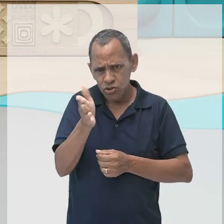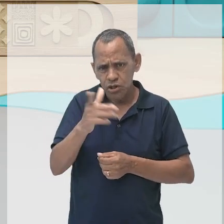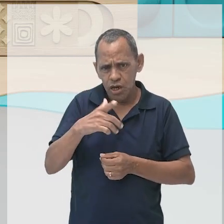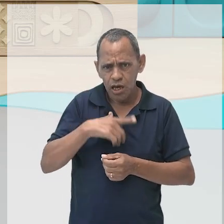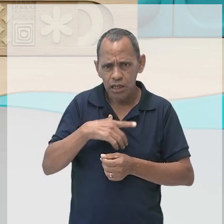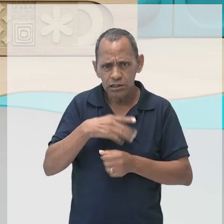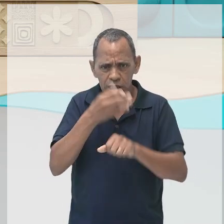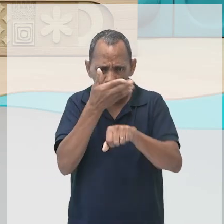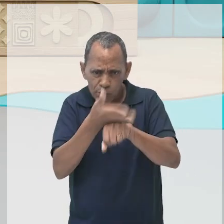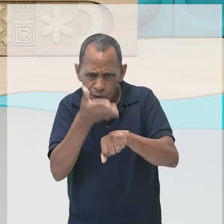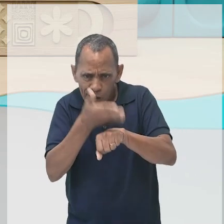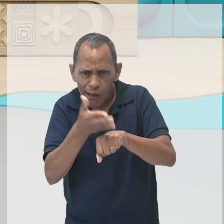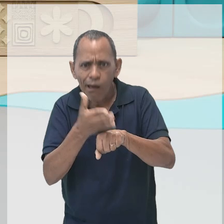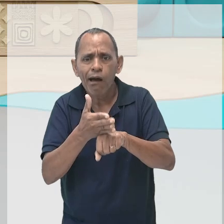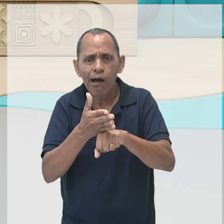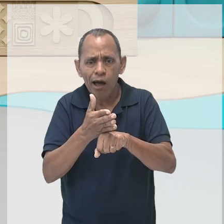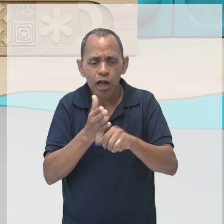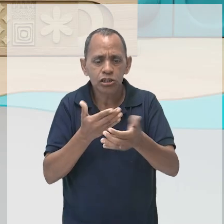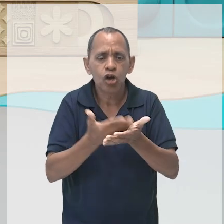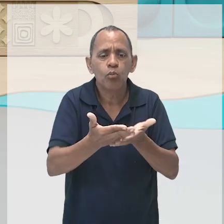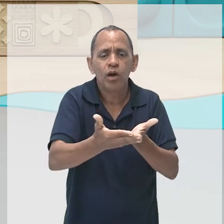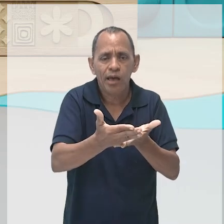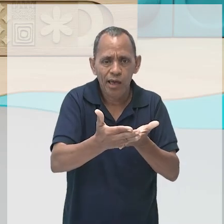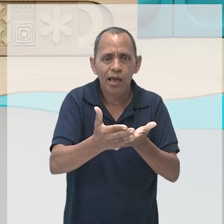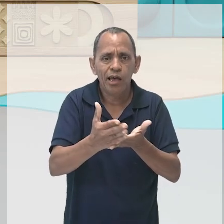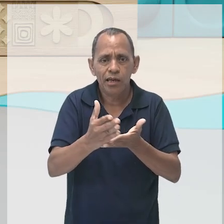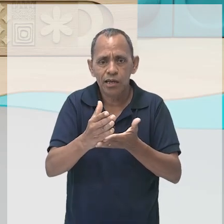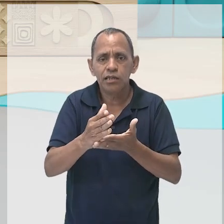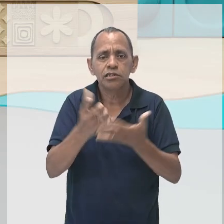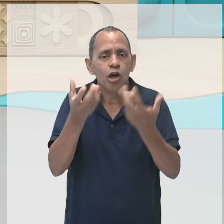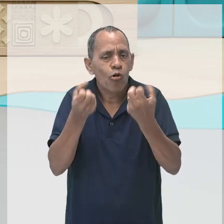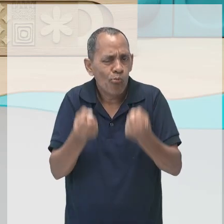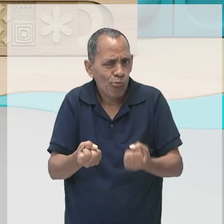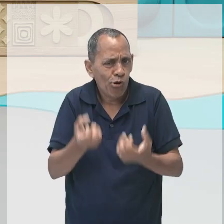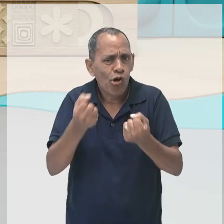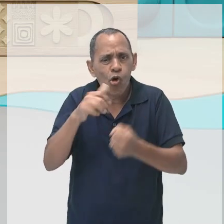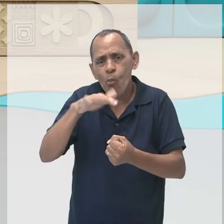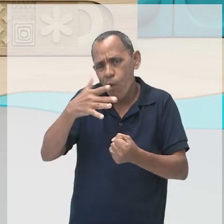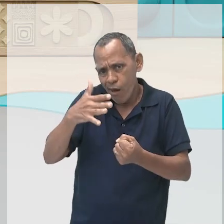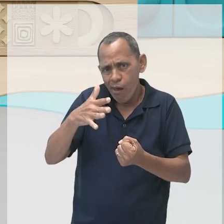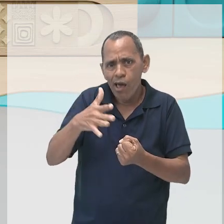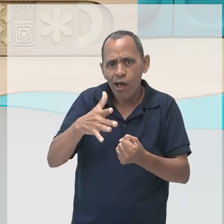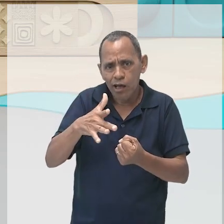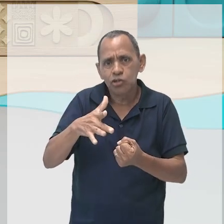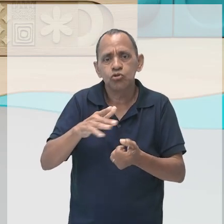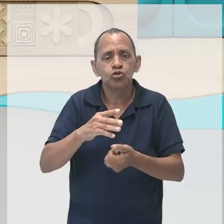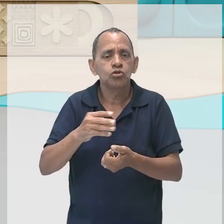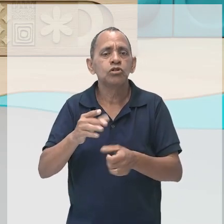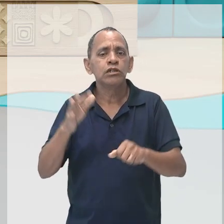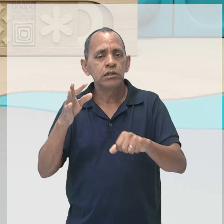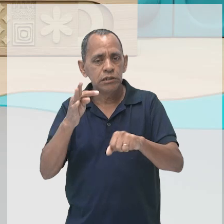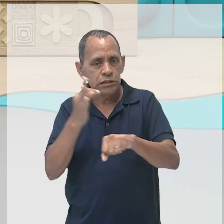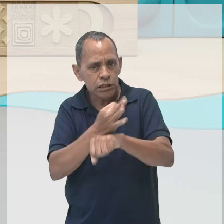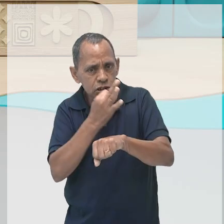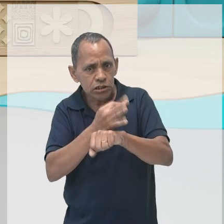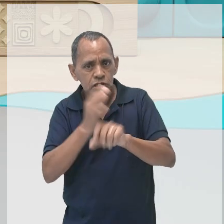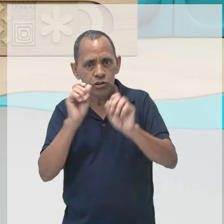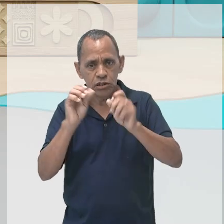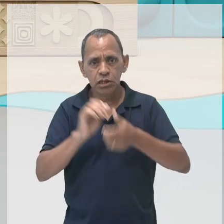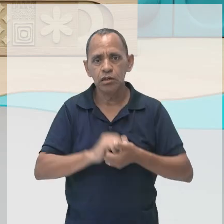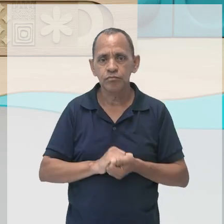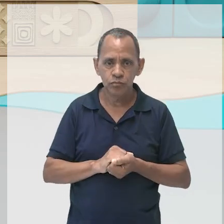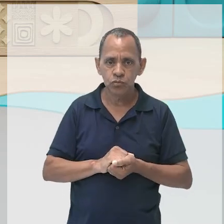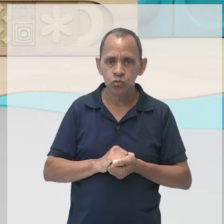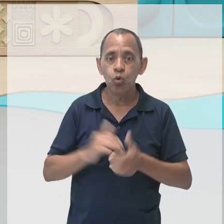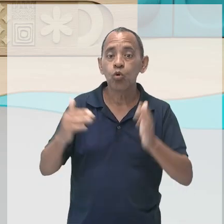né? E 12 repetições com carga média, tentando ali, testando os limites daquele aluno. Agora,